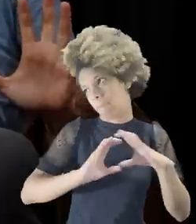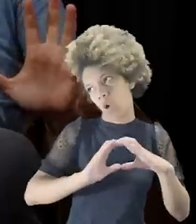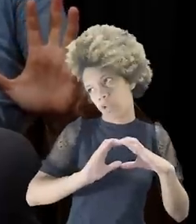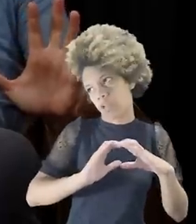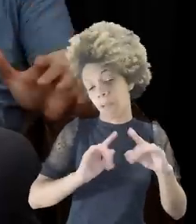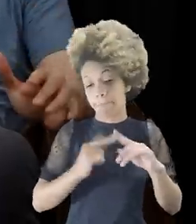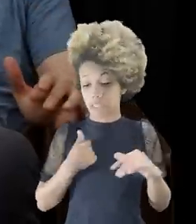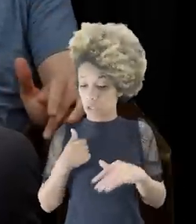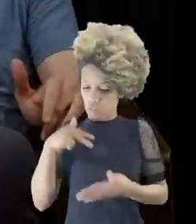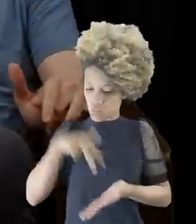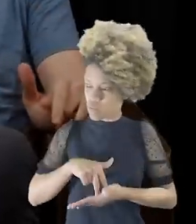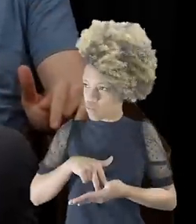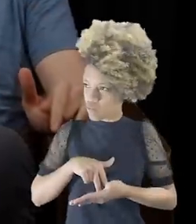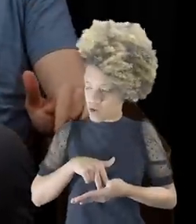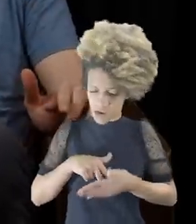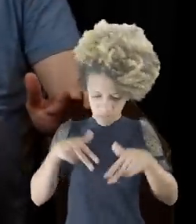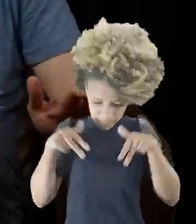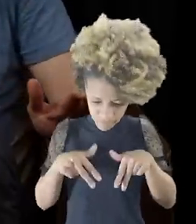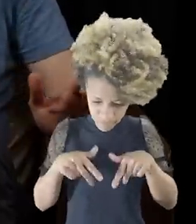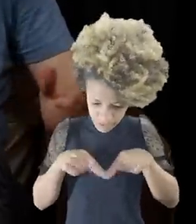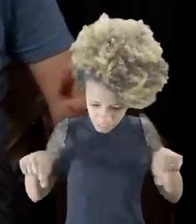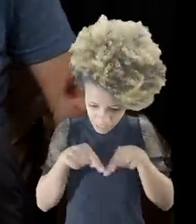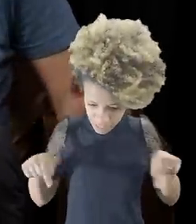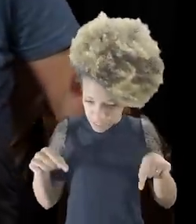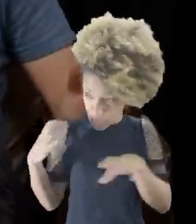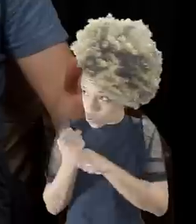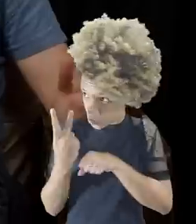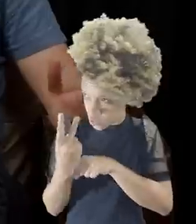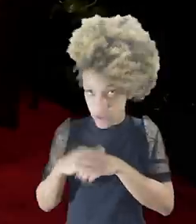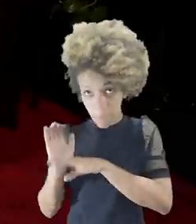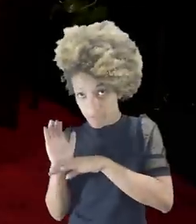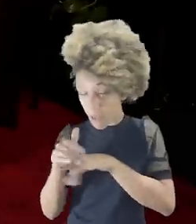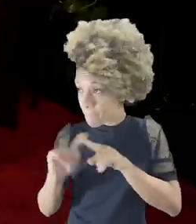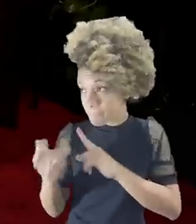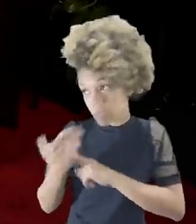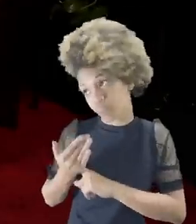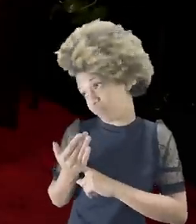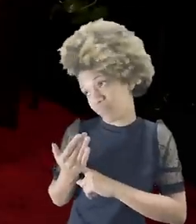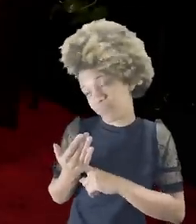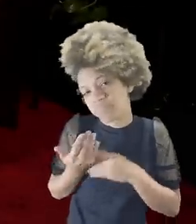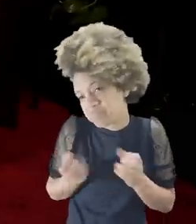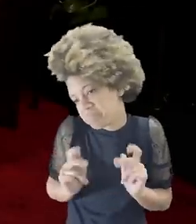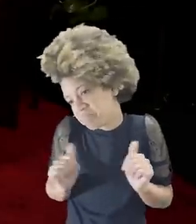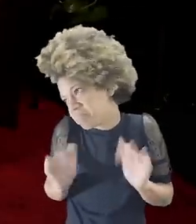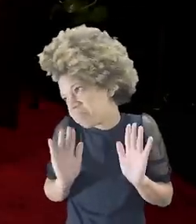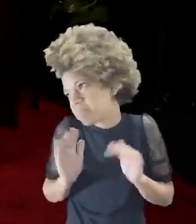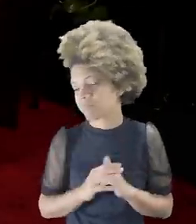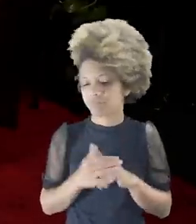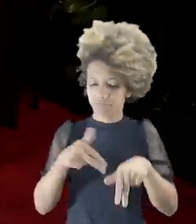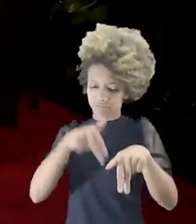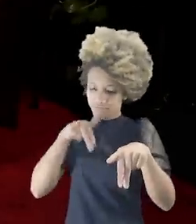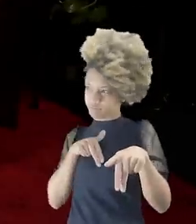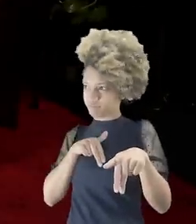né e eu tô com meus dois pés na linha dos três pontos porque ele arremessa mas eu tô dando ajuda e aí beleza ele tá ok